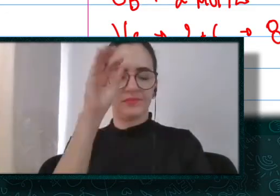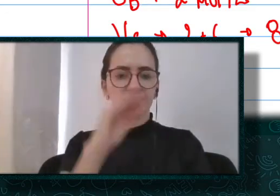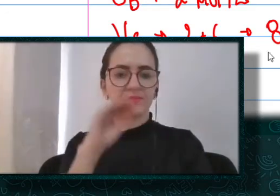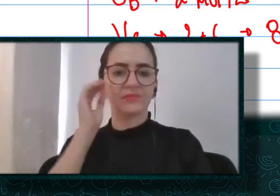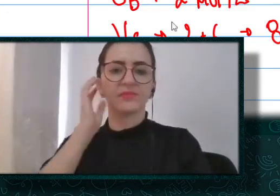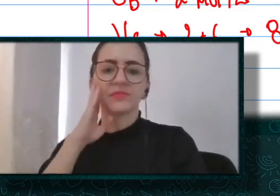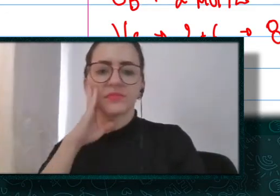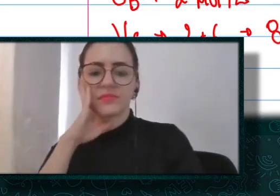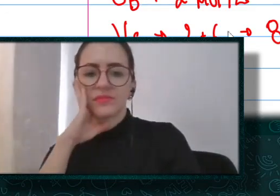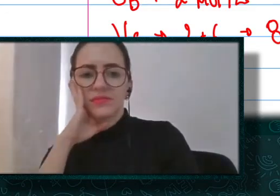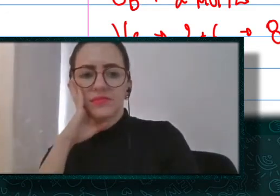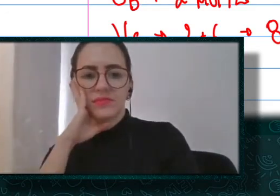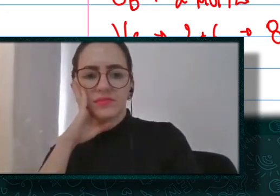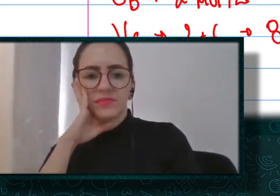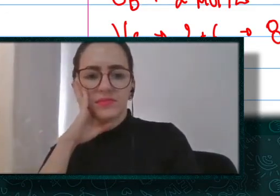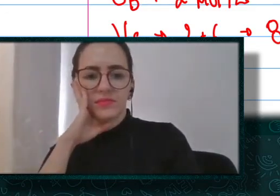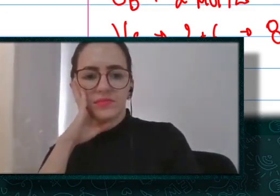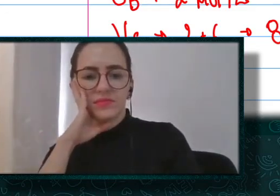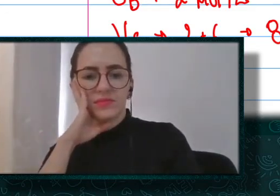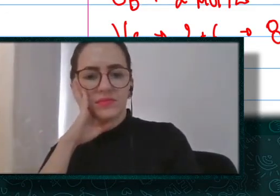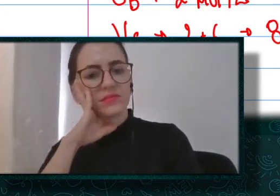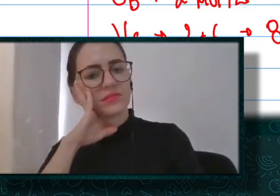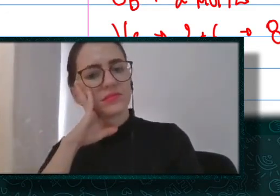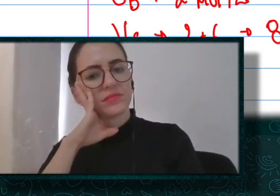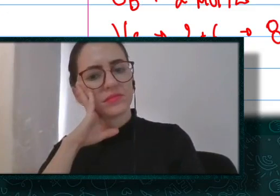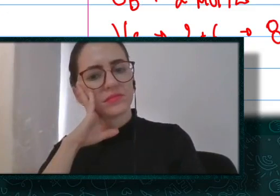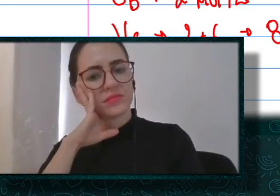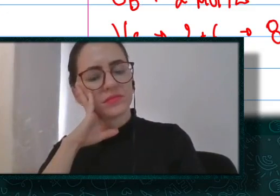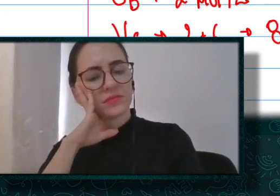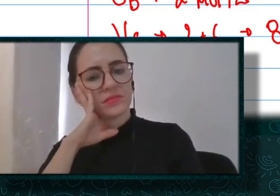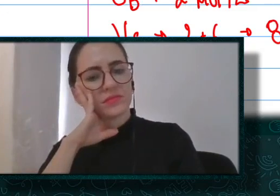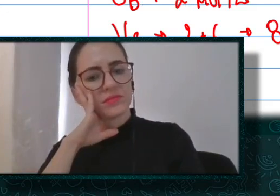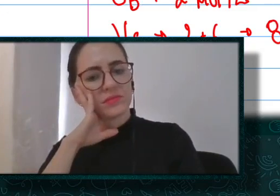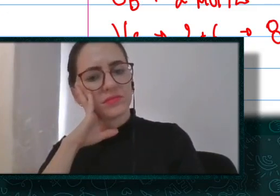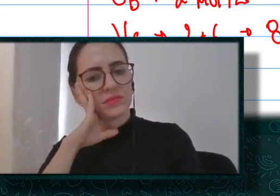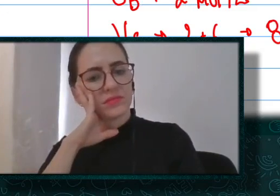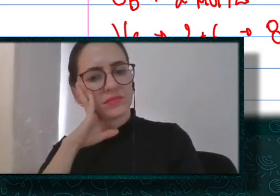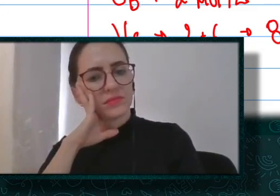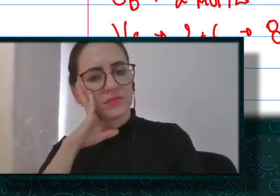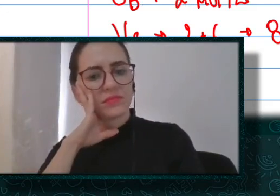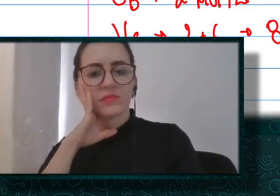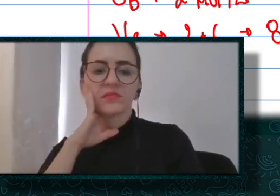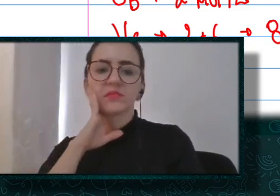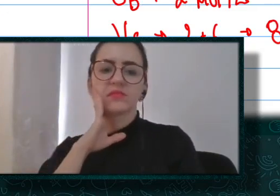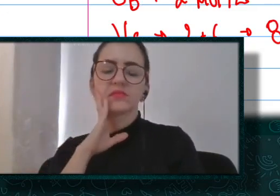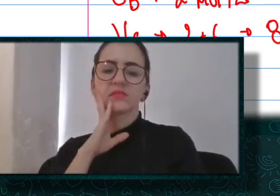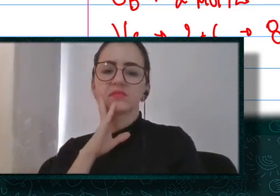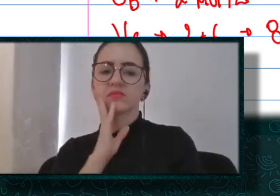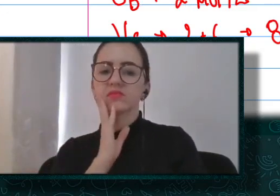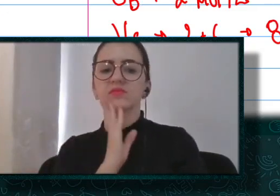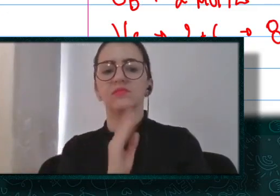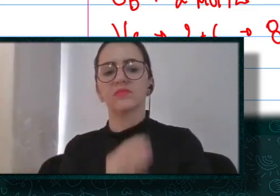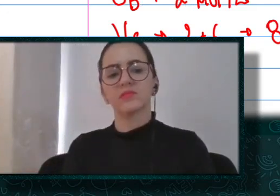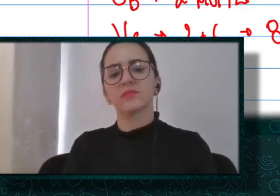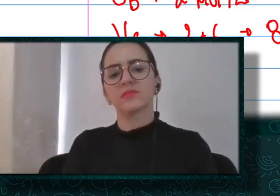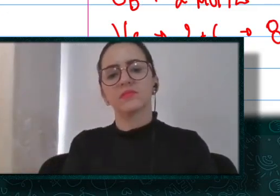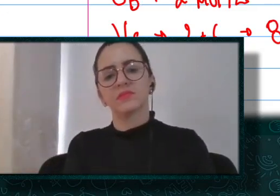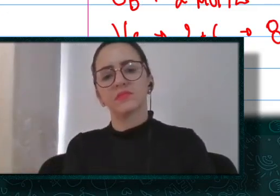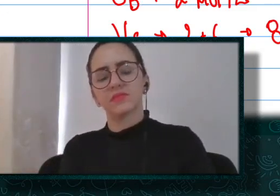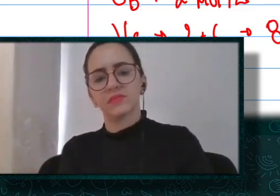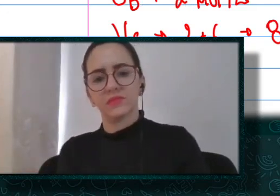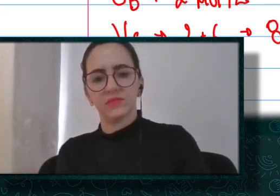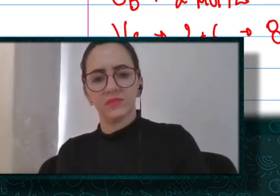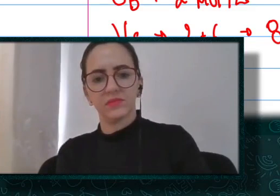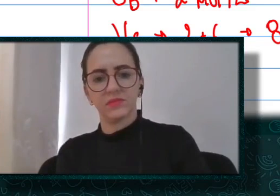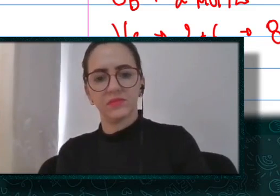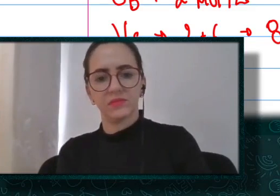mas o volume final eu tenho que é 8 litros, vezes 8. Então, a concentração final